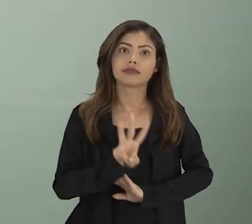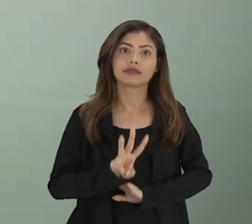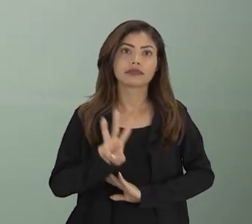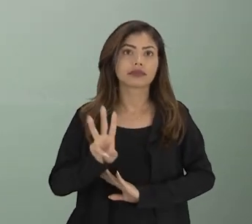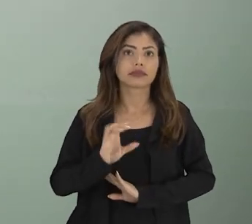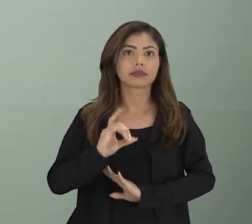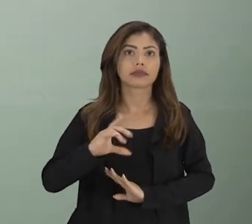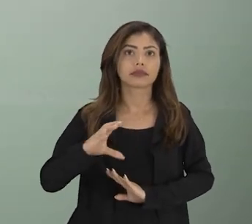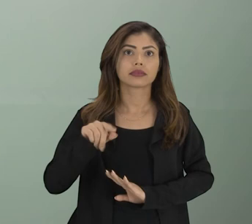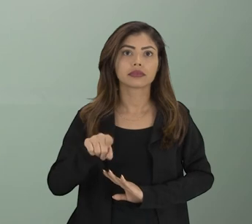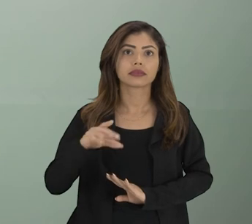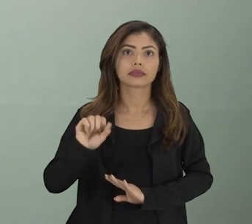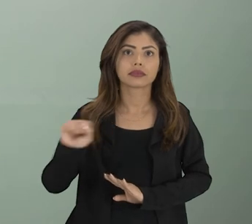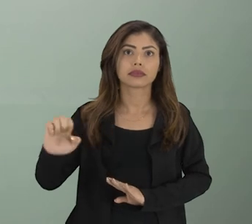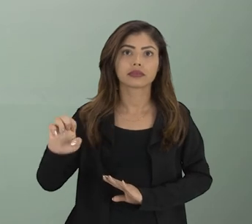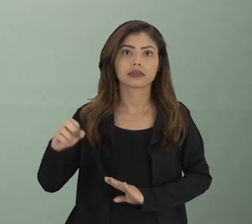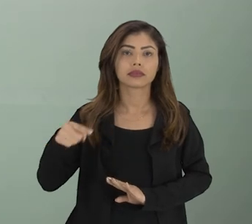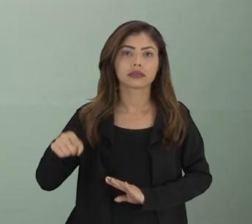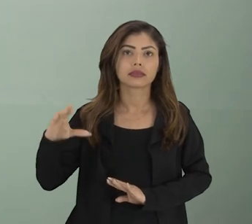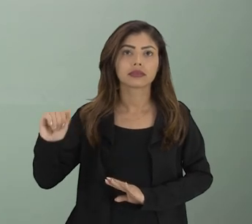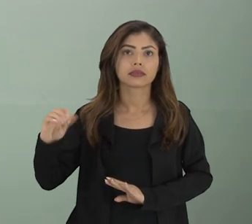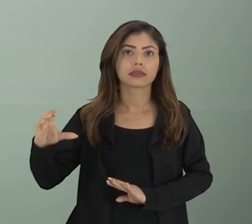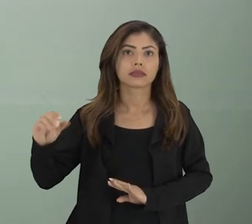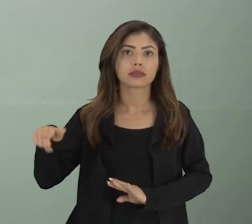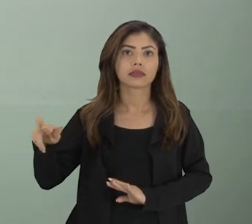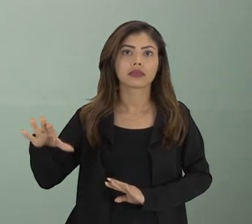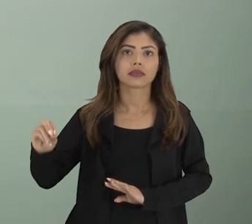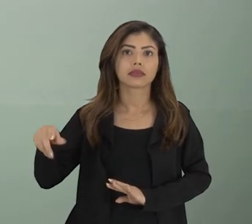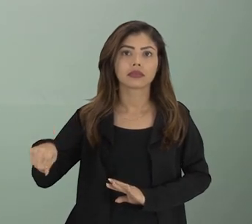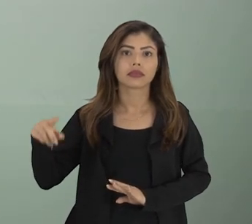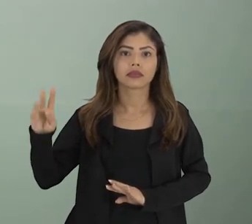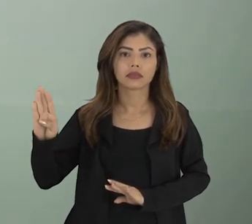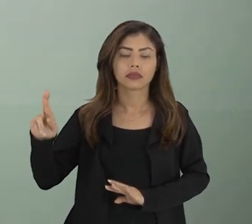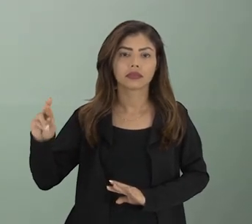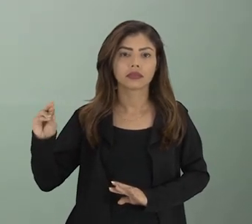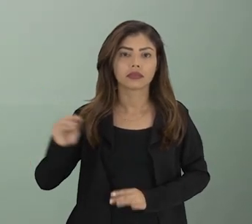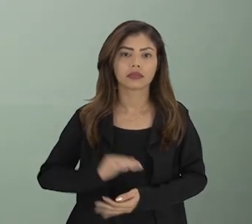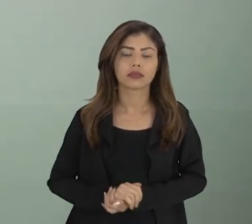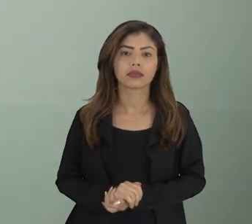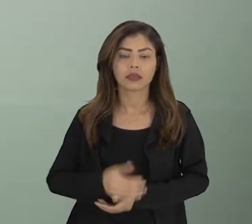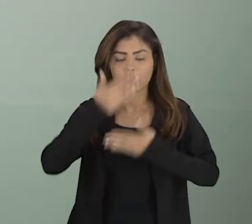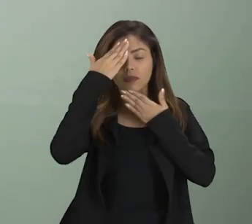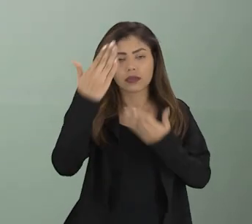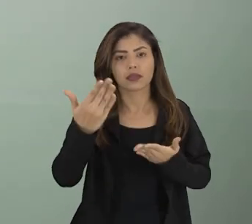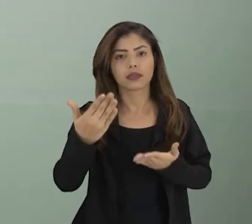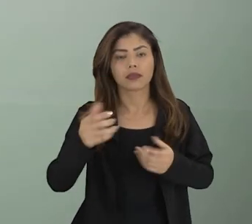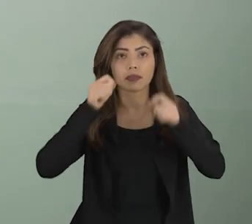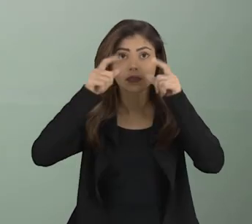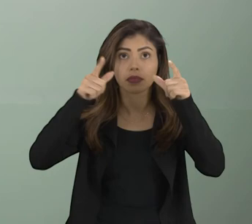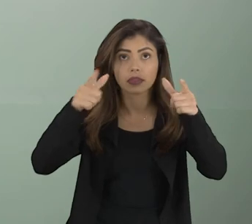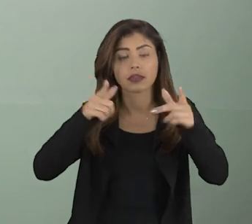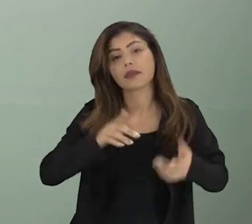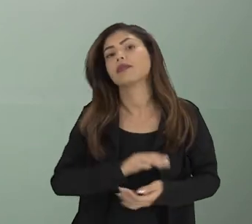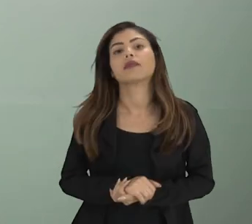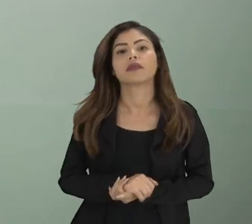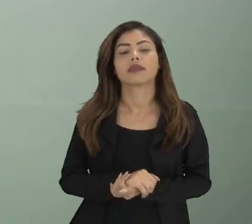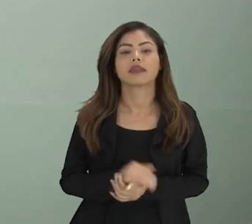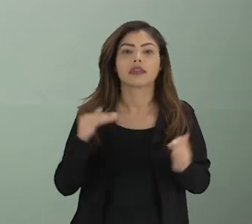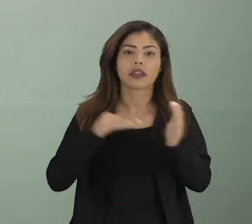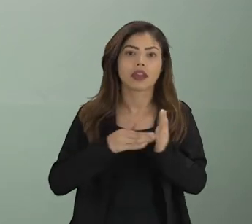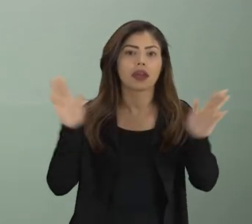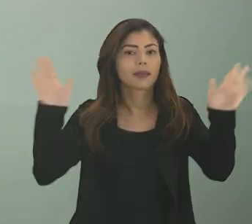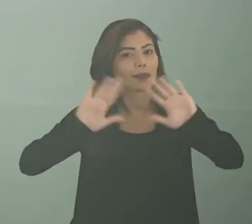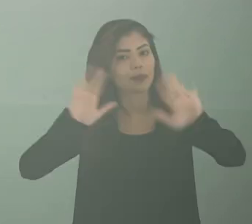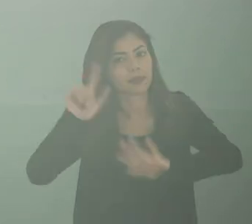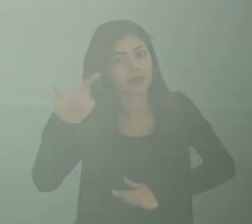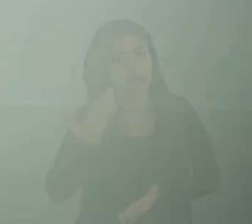eletrônico a edduc ponto certo ponto as e.gov.br obrigada pela atenção de vocês